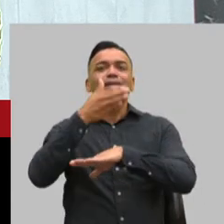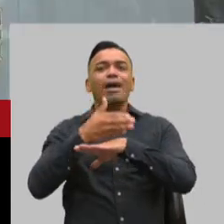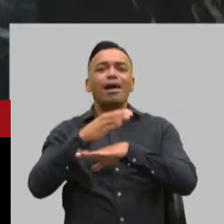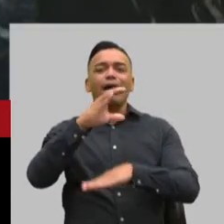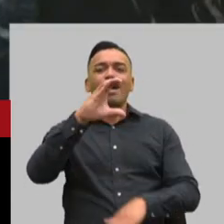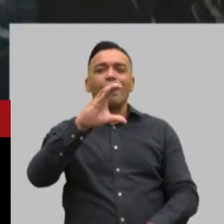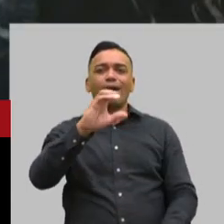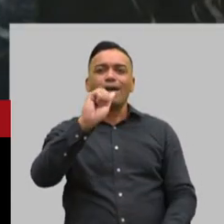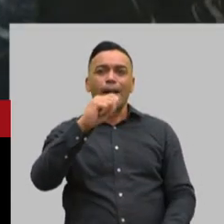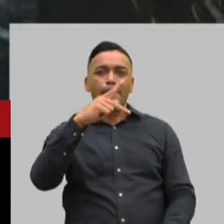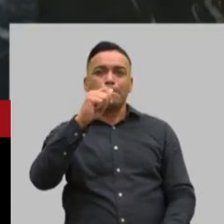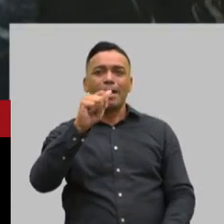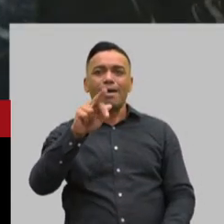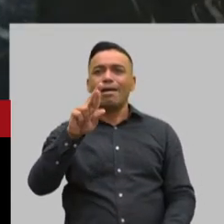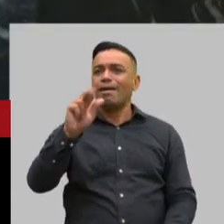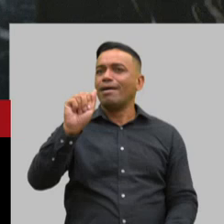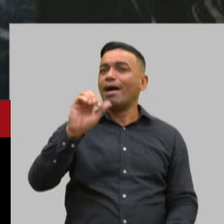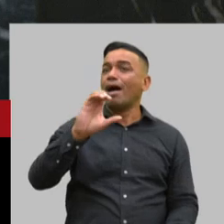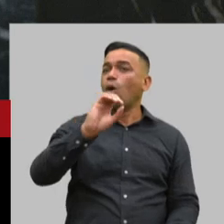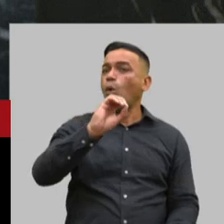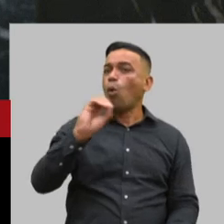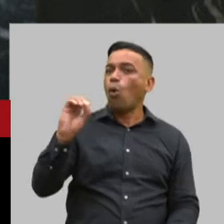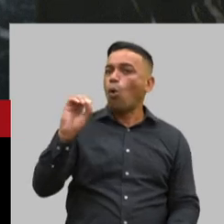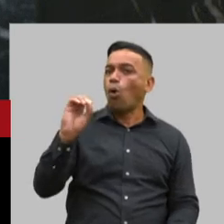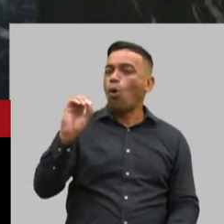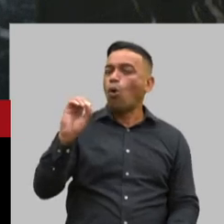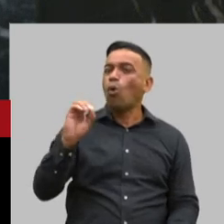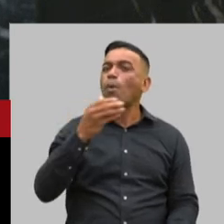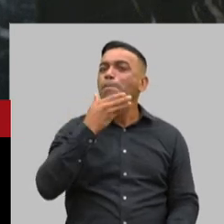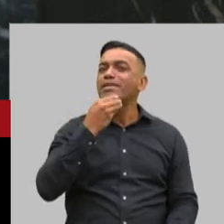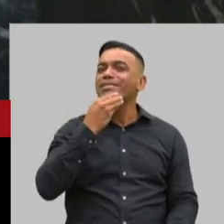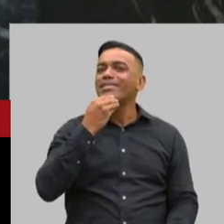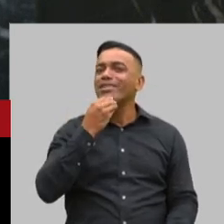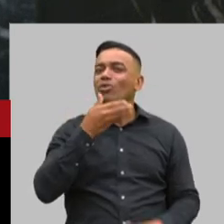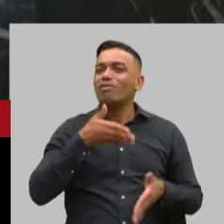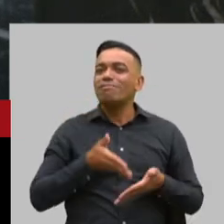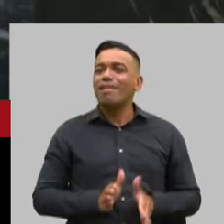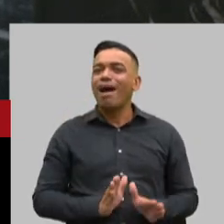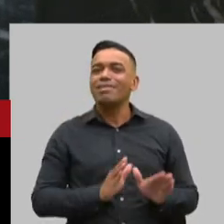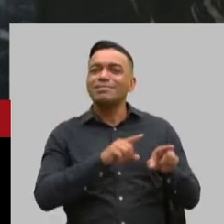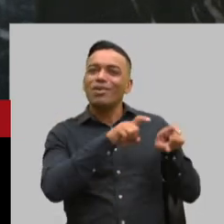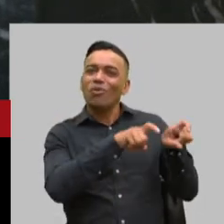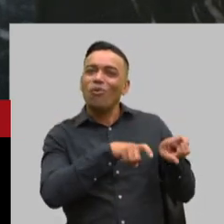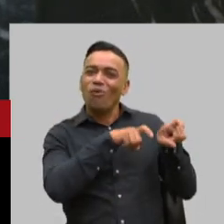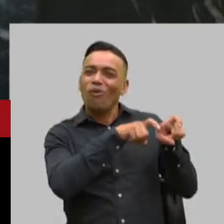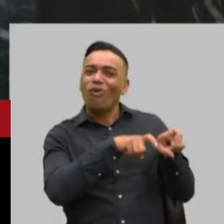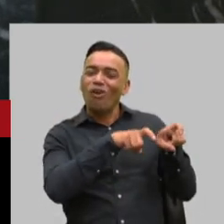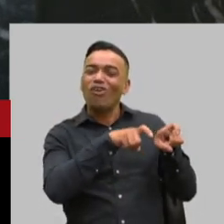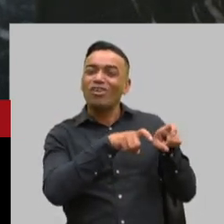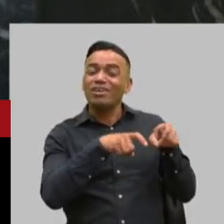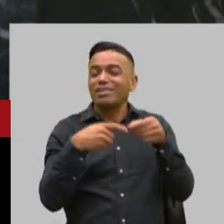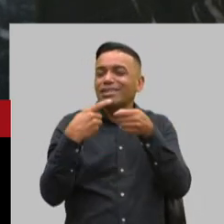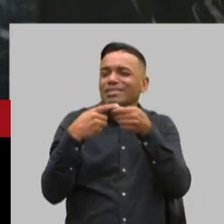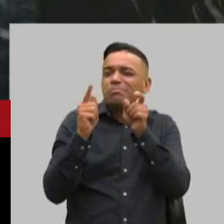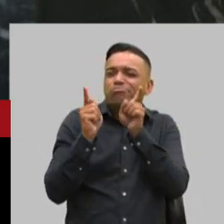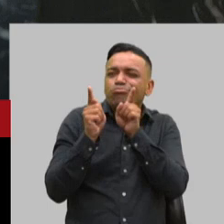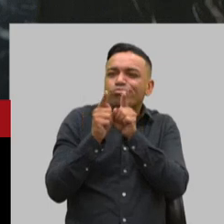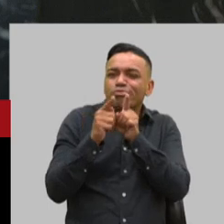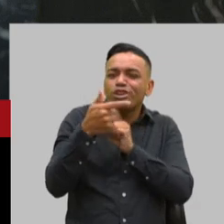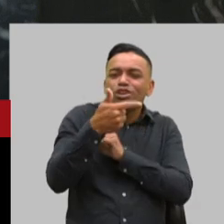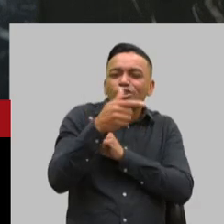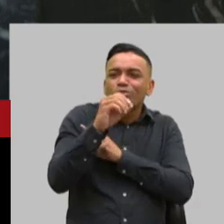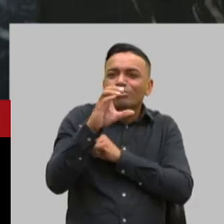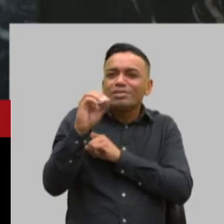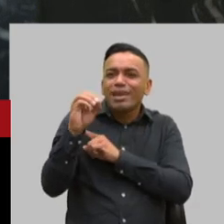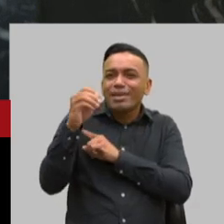moleque da roça, imagine Minha comunidade tinha 200 pessoas, eu fui para uma cidade, Juiz